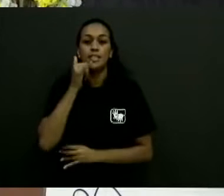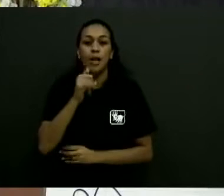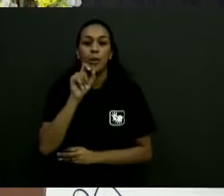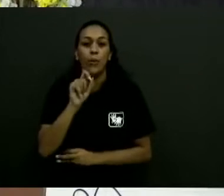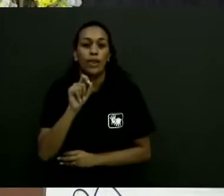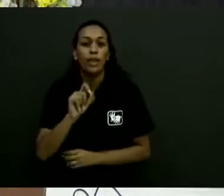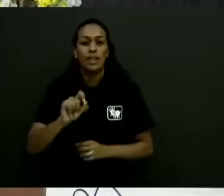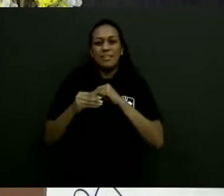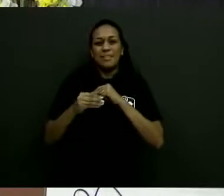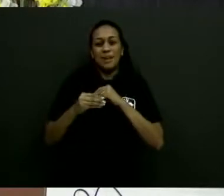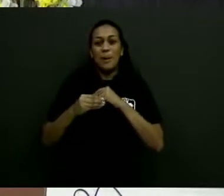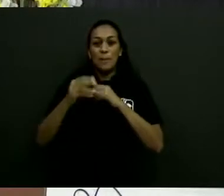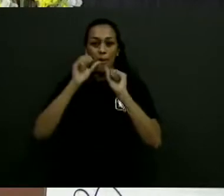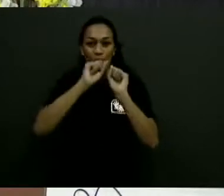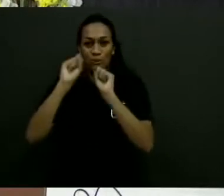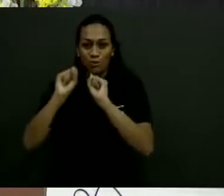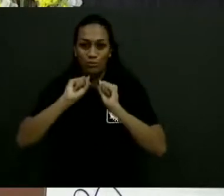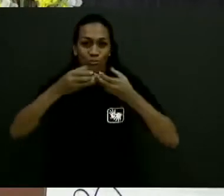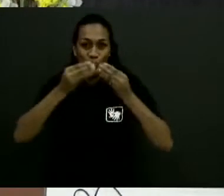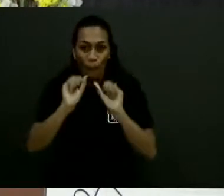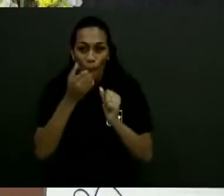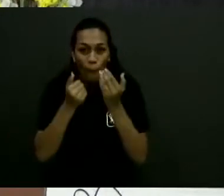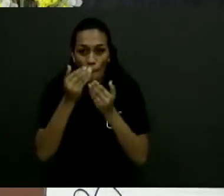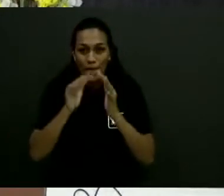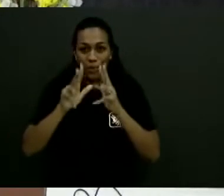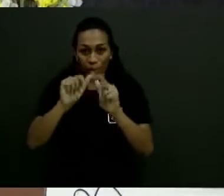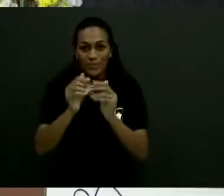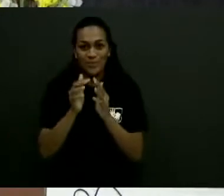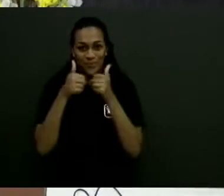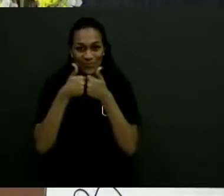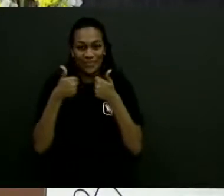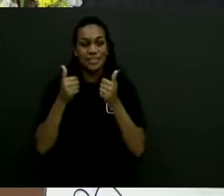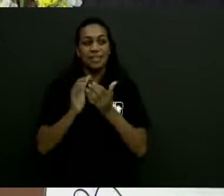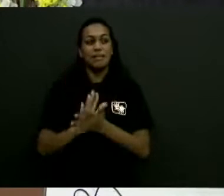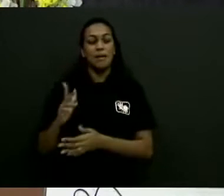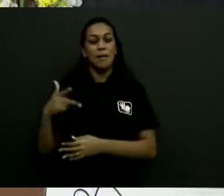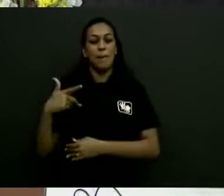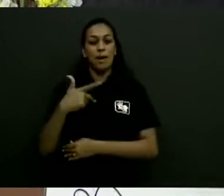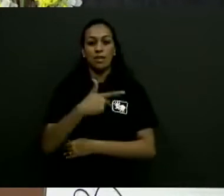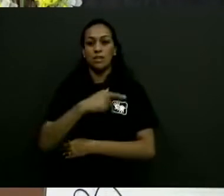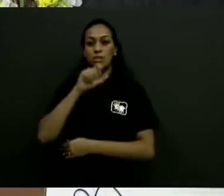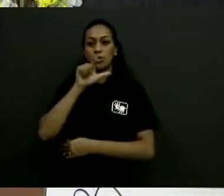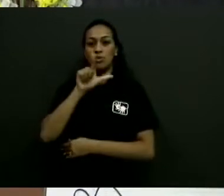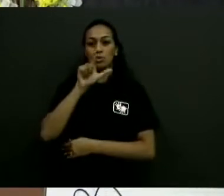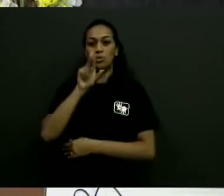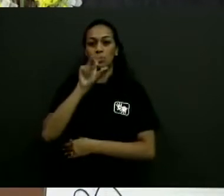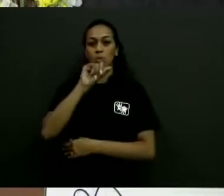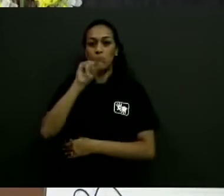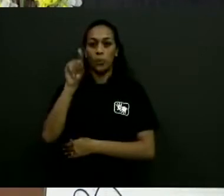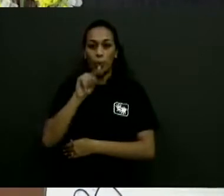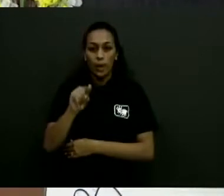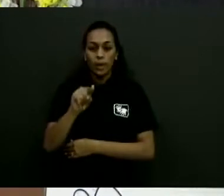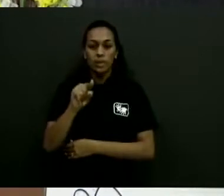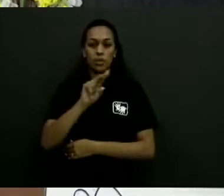para nós foi uma grande experiência. Pastor Luiz também está conosco, esse grande servo de Deus, meu amigo, Pastor